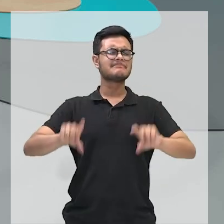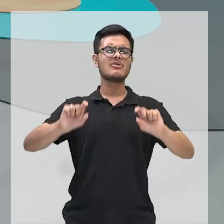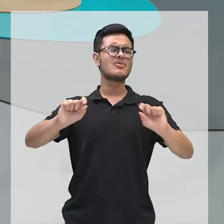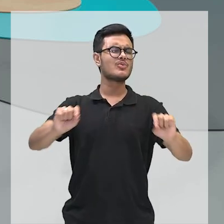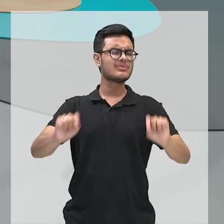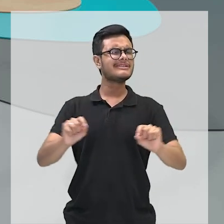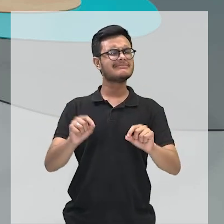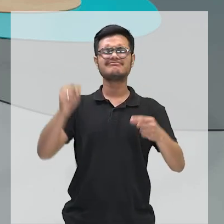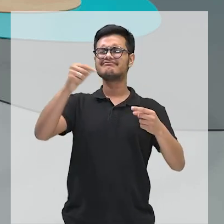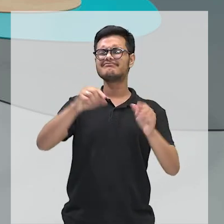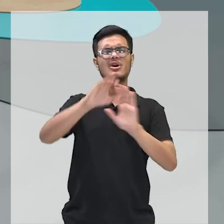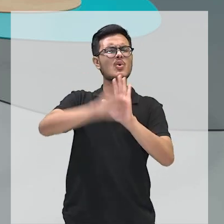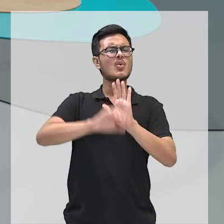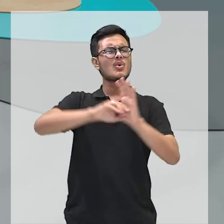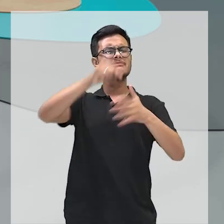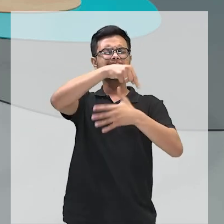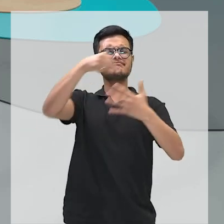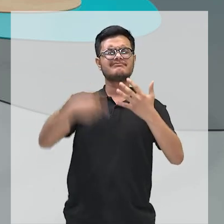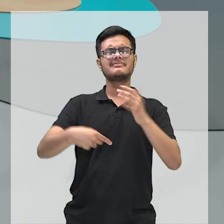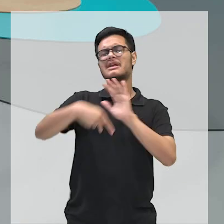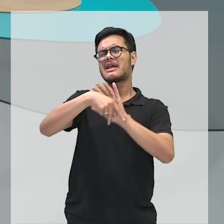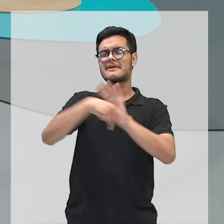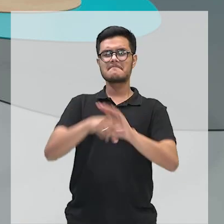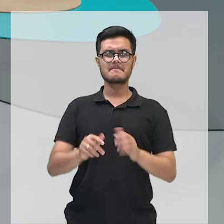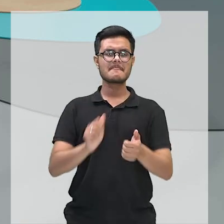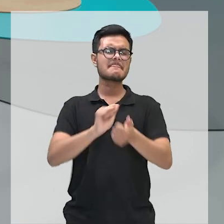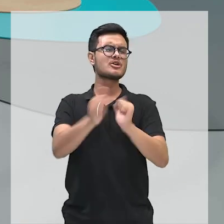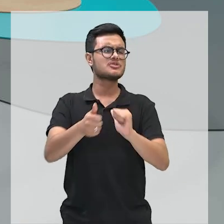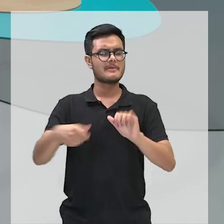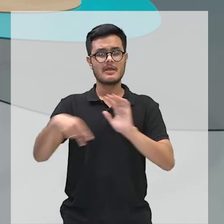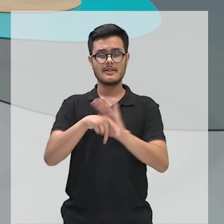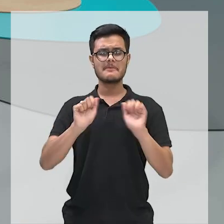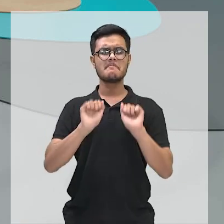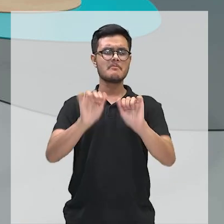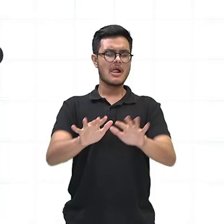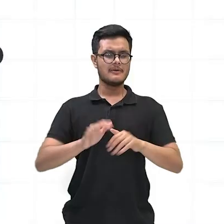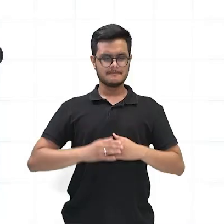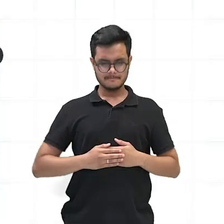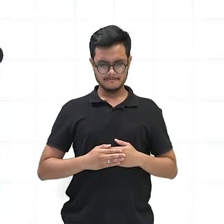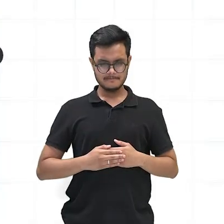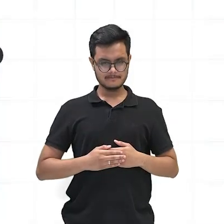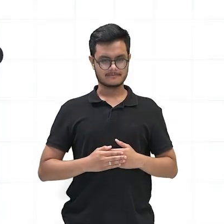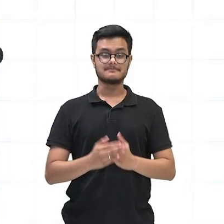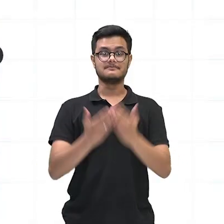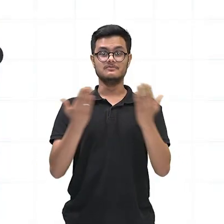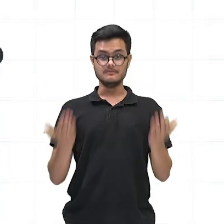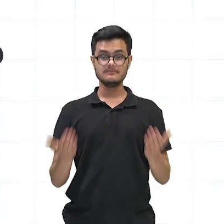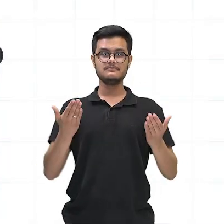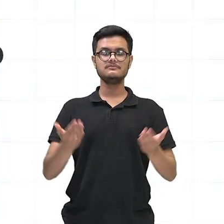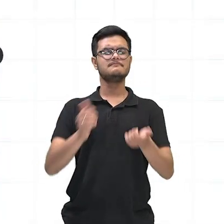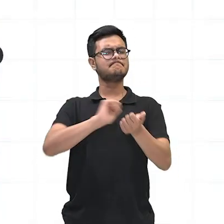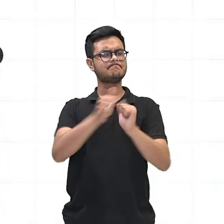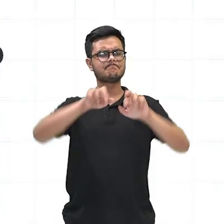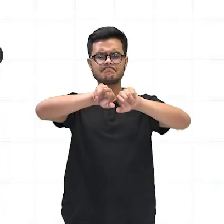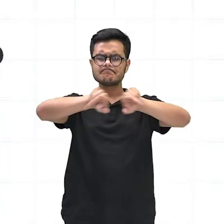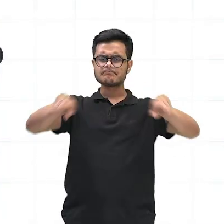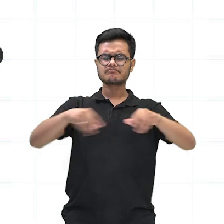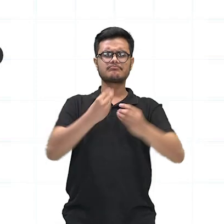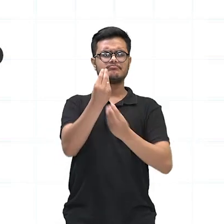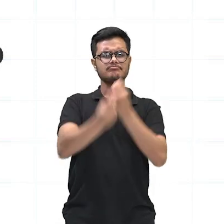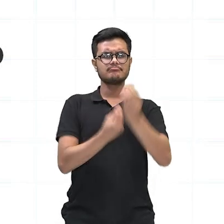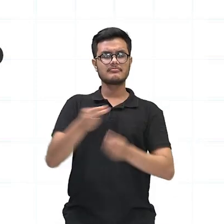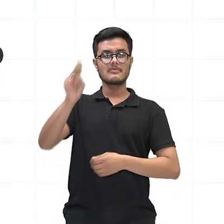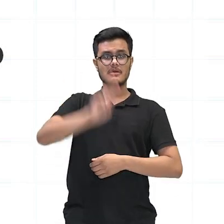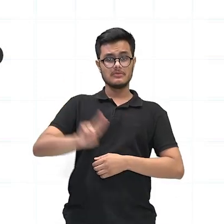seria, né? Ou o que seriam esses esportes de invasão? Vamos ver? São modalidades que